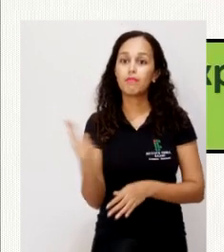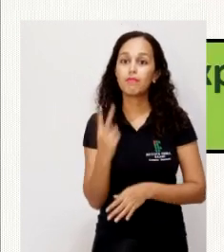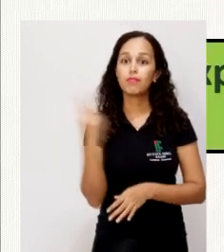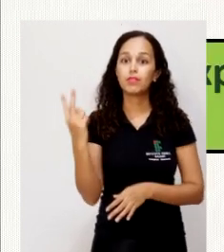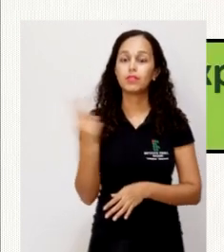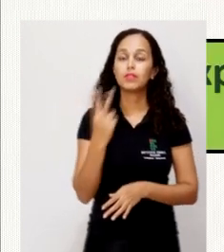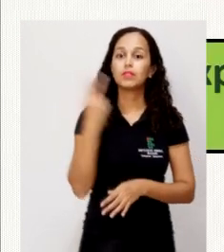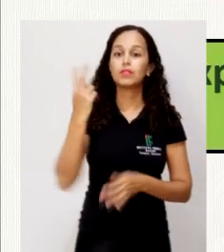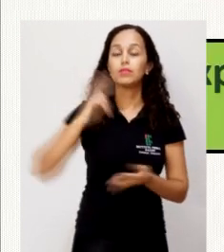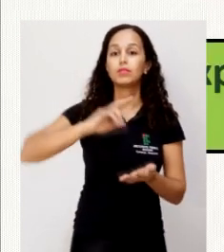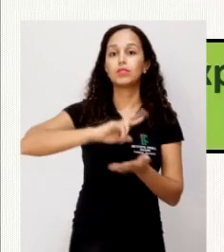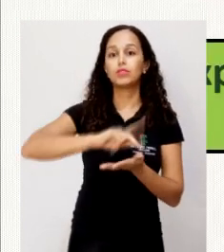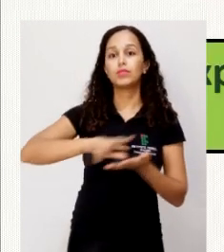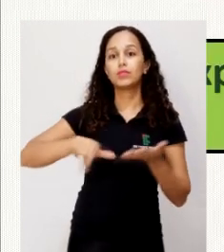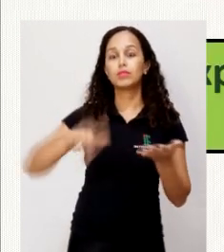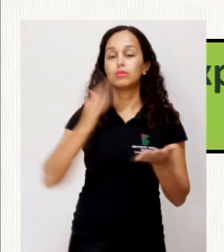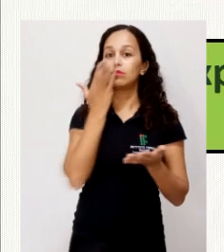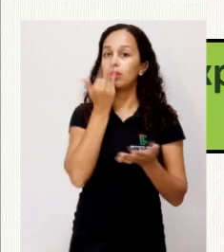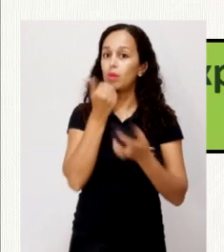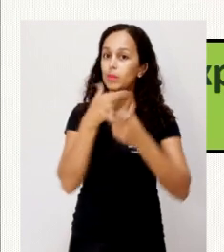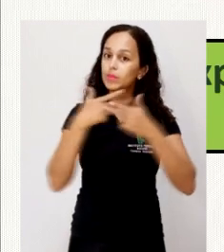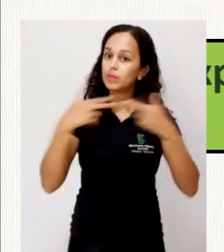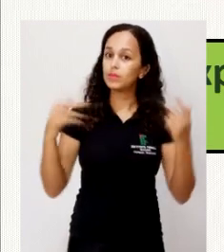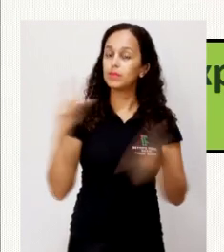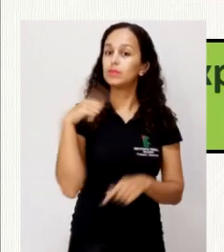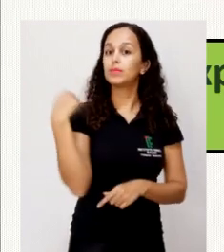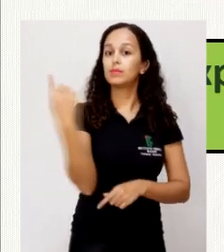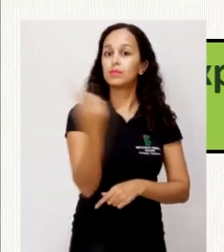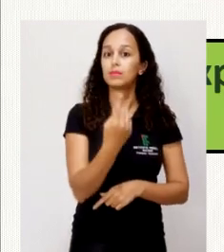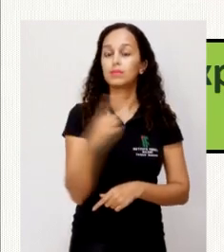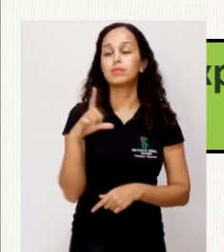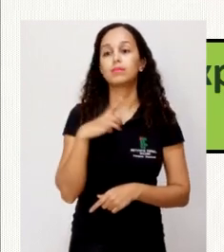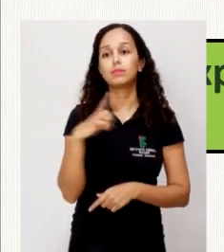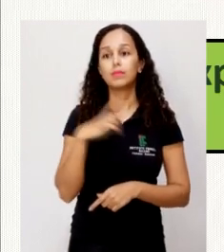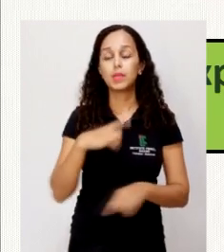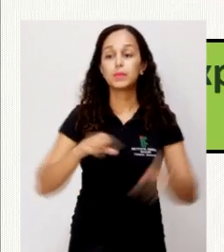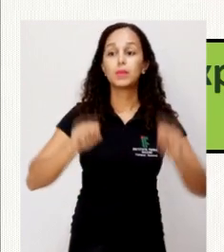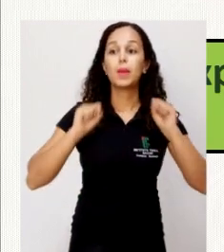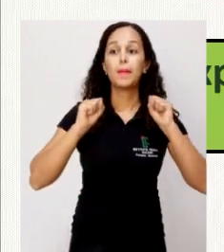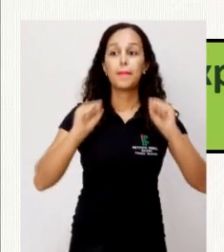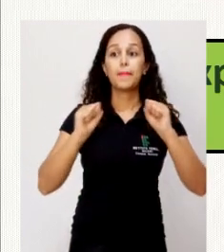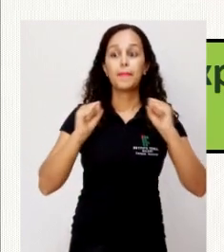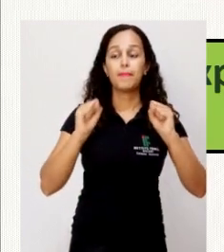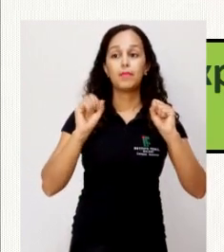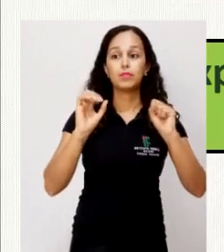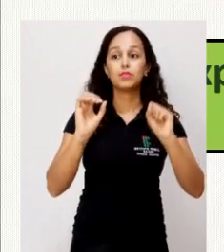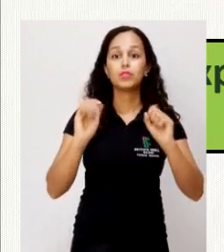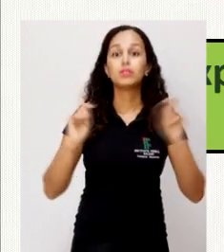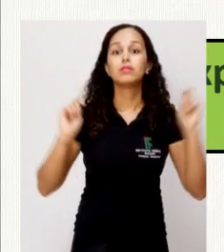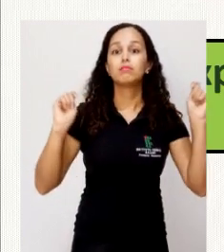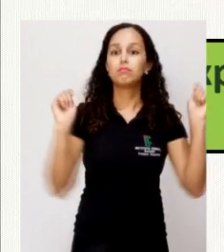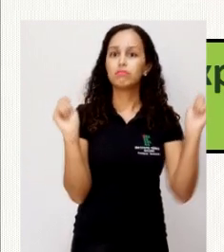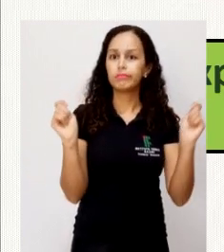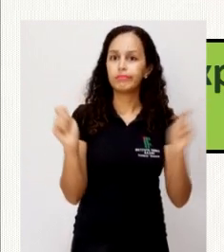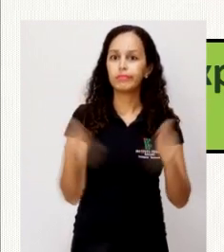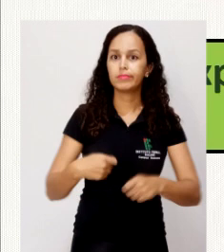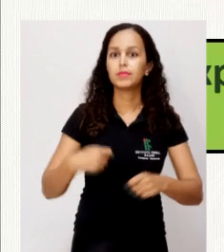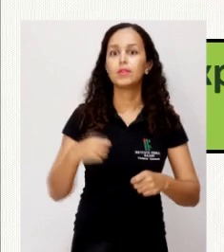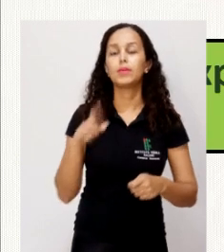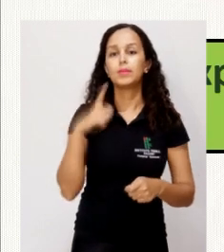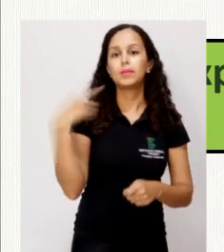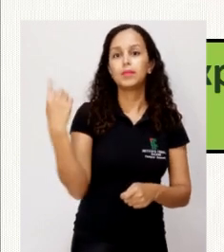exploração e valorização dessa diversidade de espécies comestíveis que nós temos, né, que pode ser um